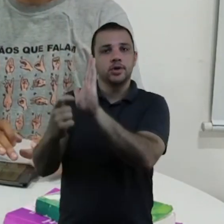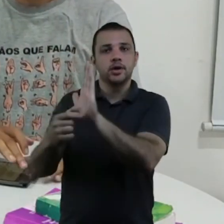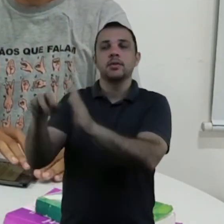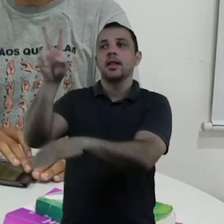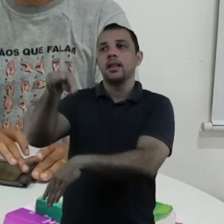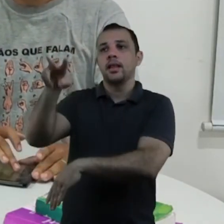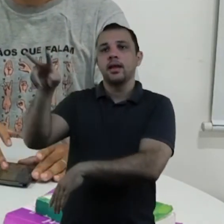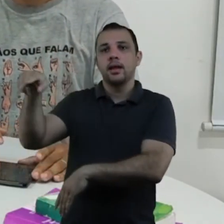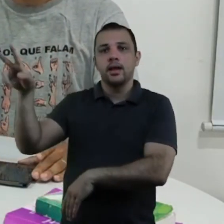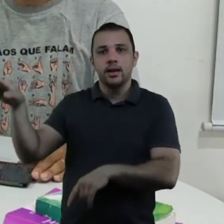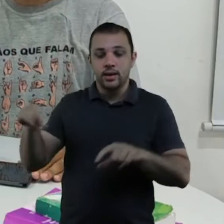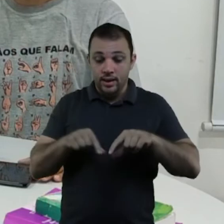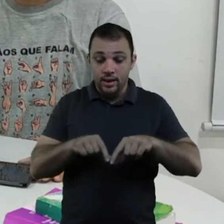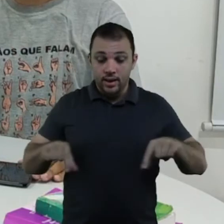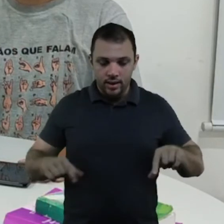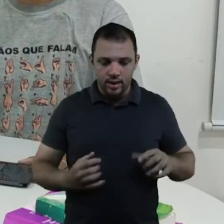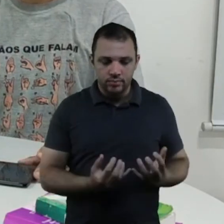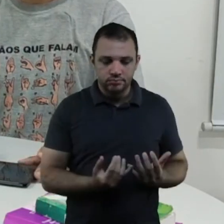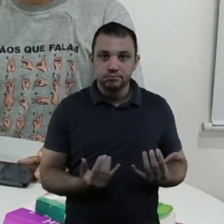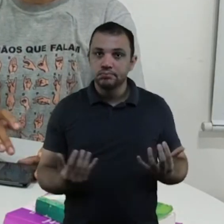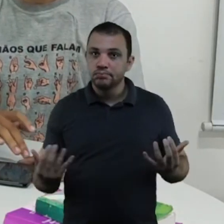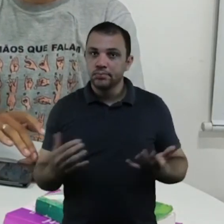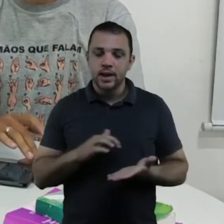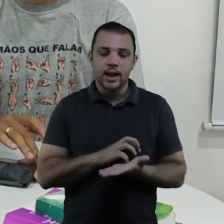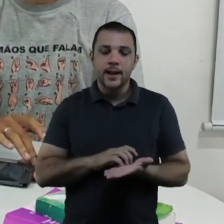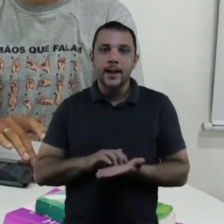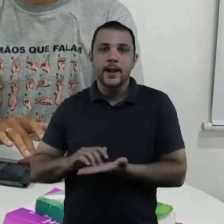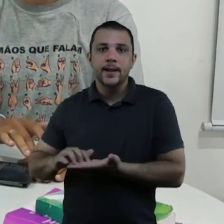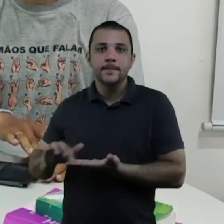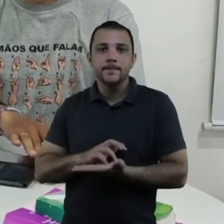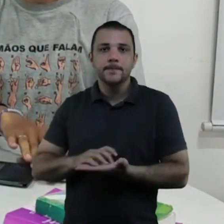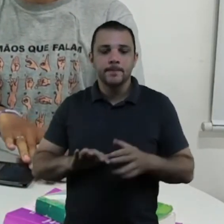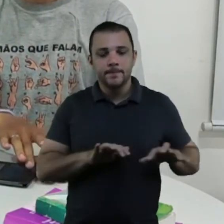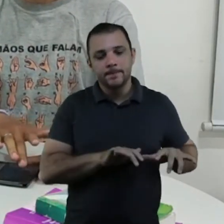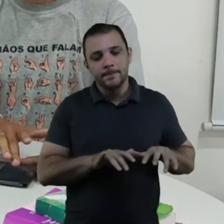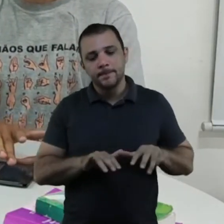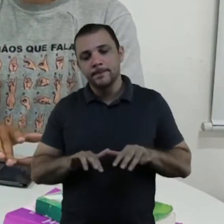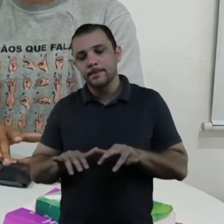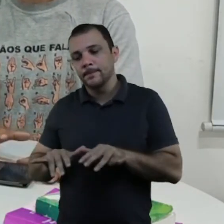vai transformando aqui uma linha, um segmento que vai, logicamente, estar em Braille